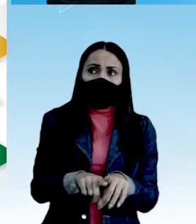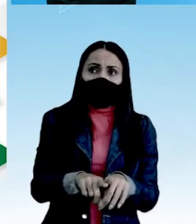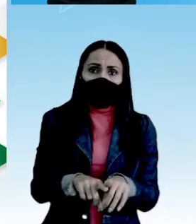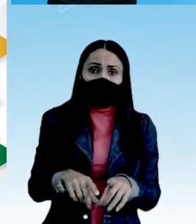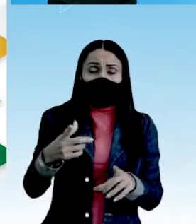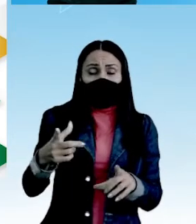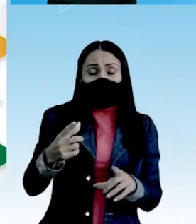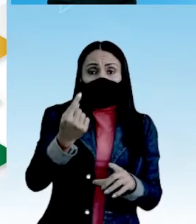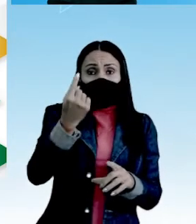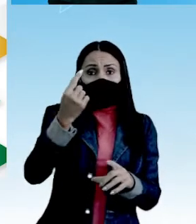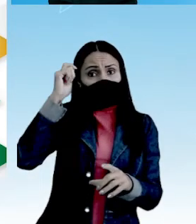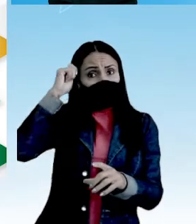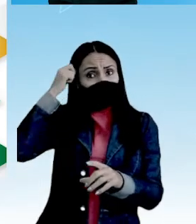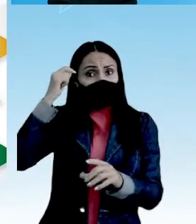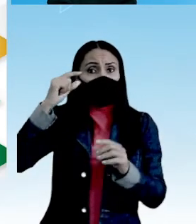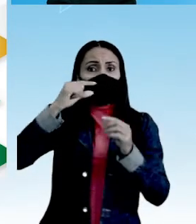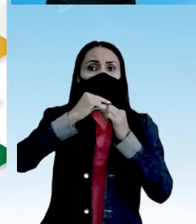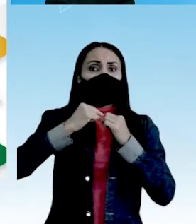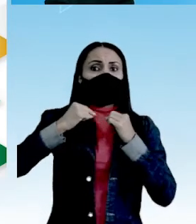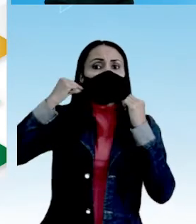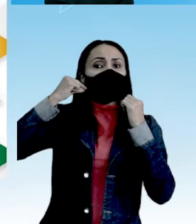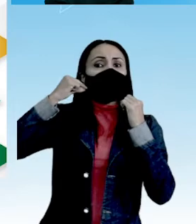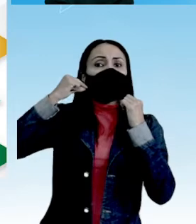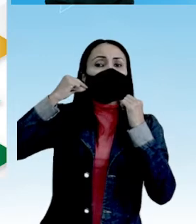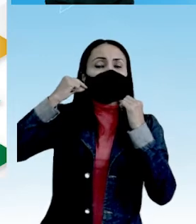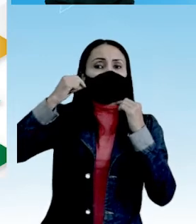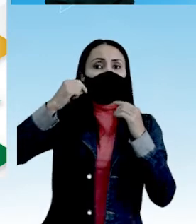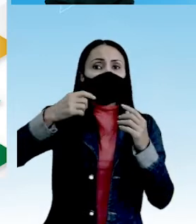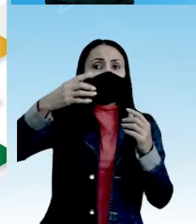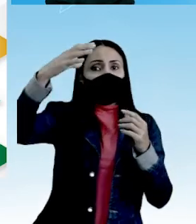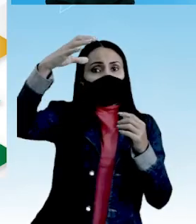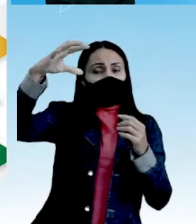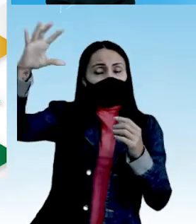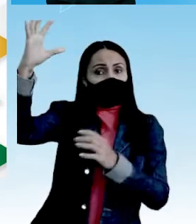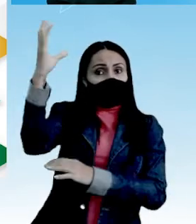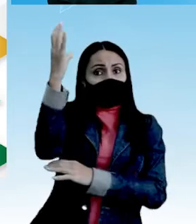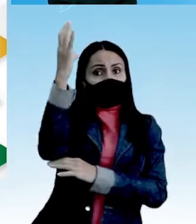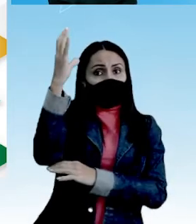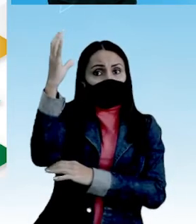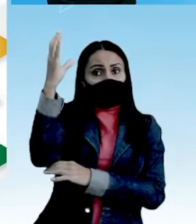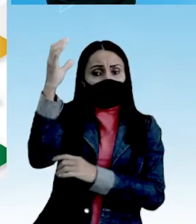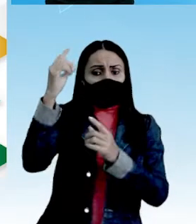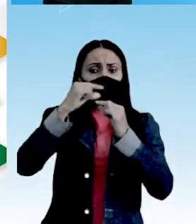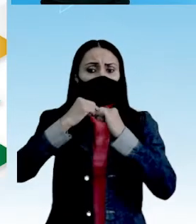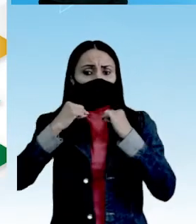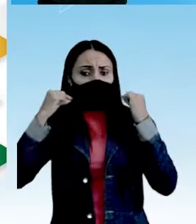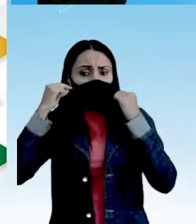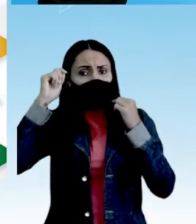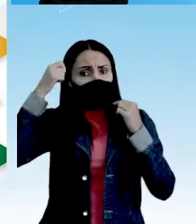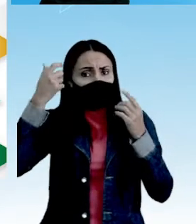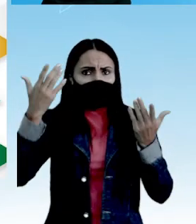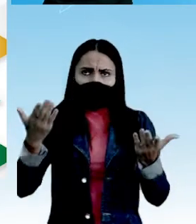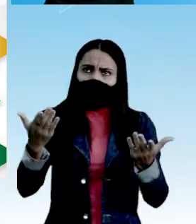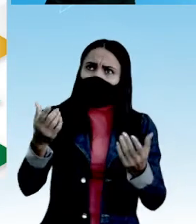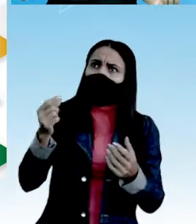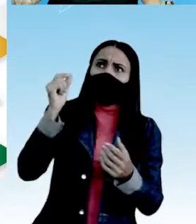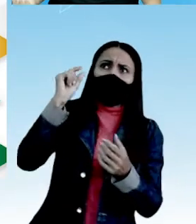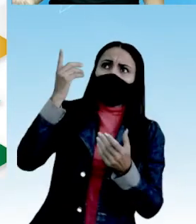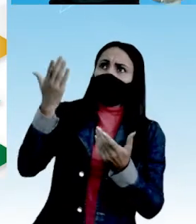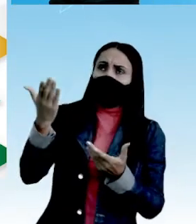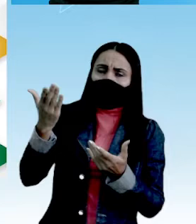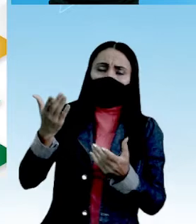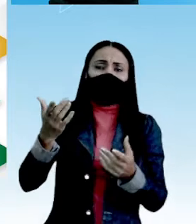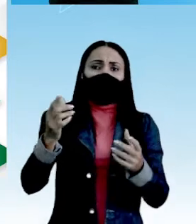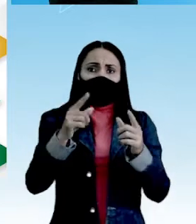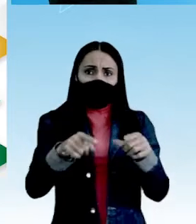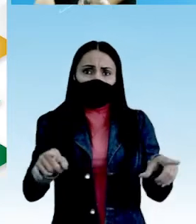um negro pendurado numa árvore. Então, justamente o fruto estranho era, que fruto é esse, né, que está pendurado? Essa música fez bastante sucesso,